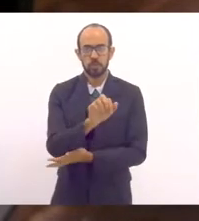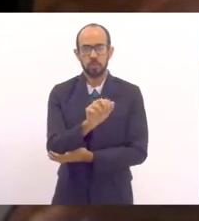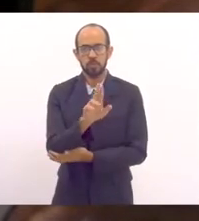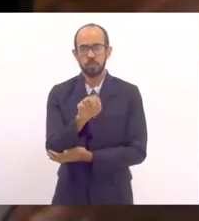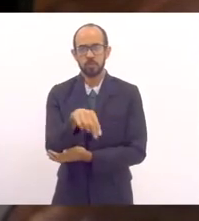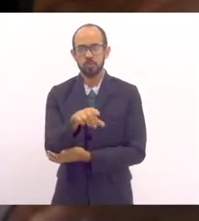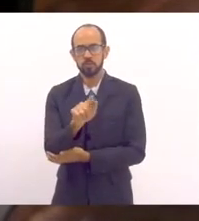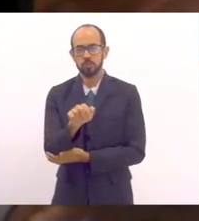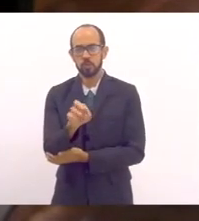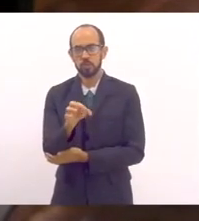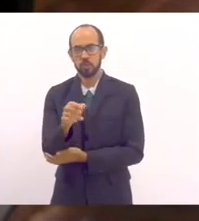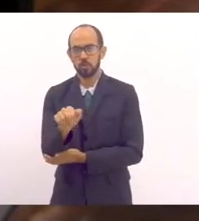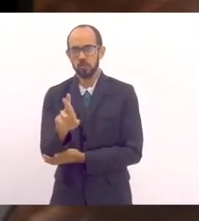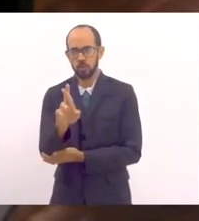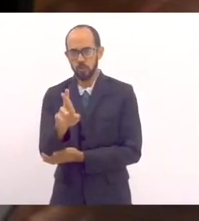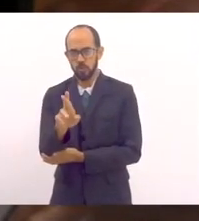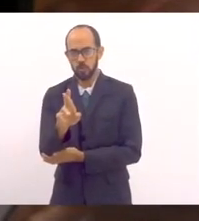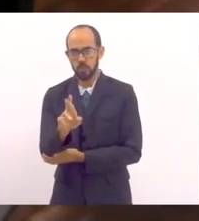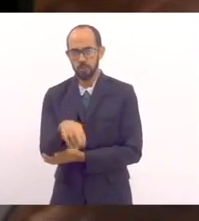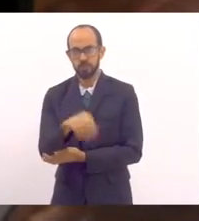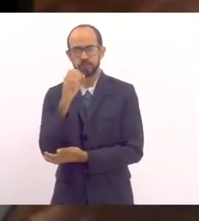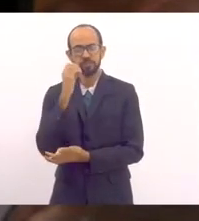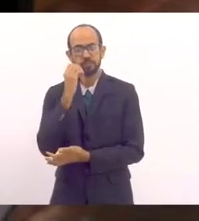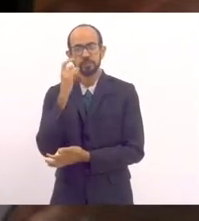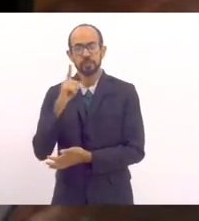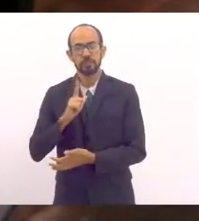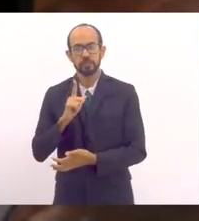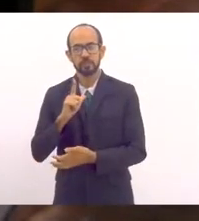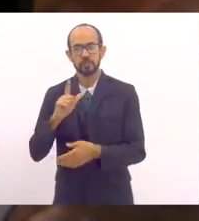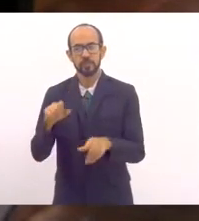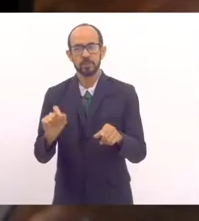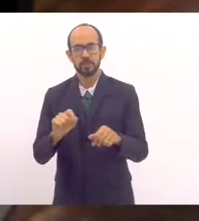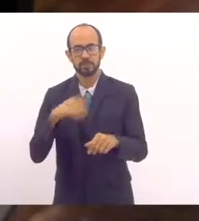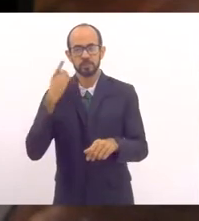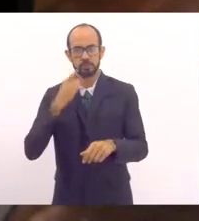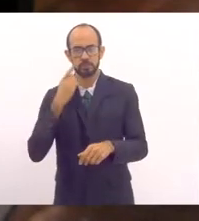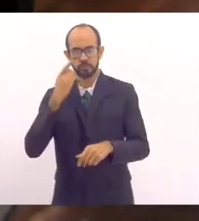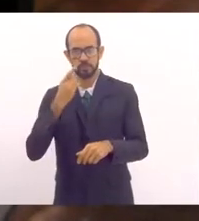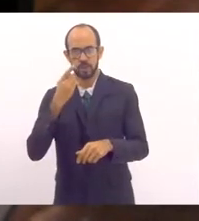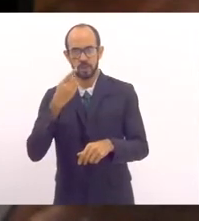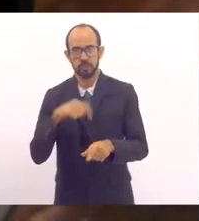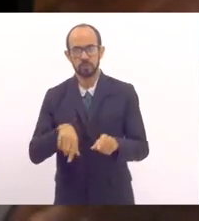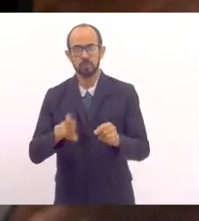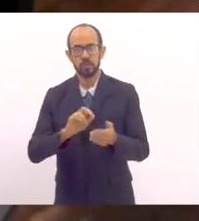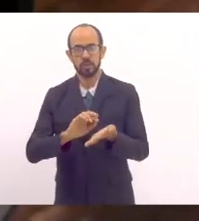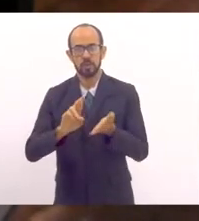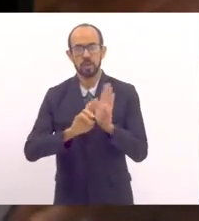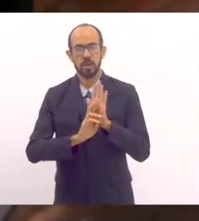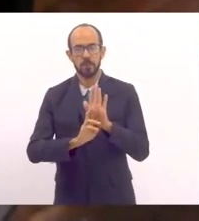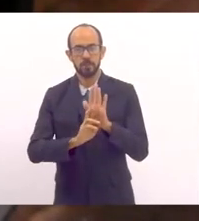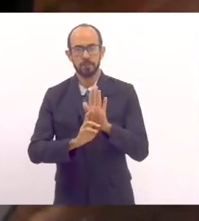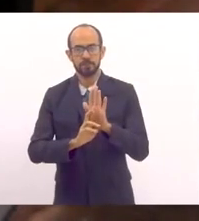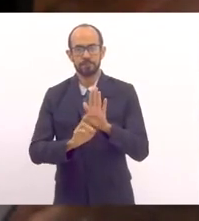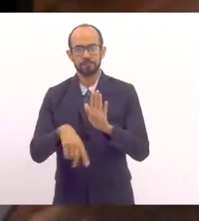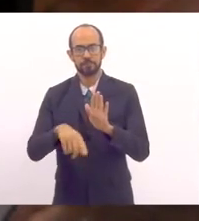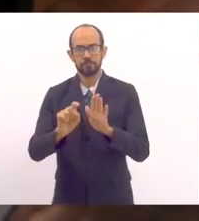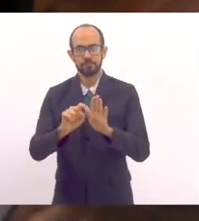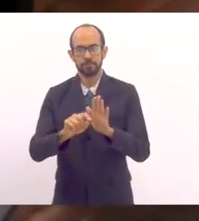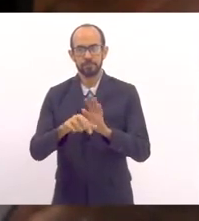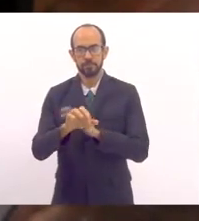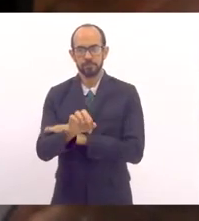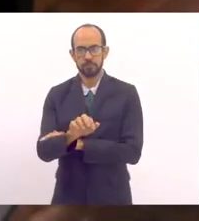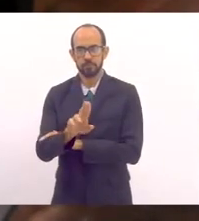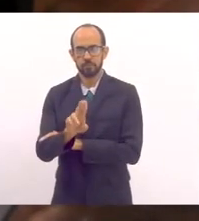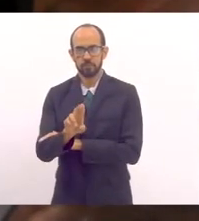que, volto a falar, né, o Otávio Leite, ele também foi relator agora da modernização do Fungetur, maravilhoso, fez um